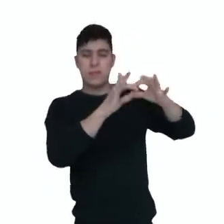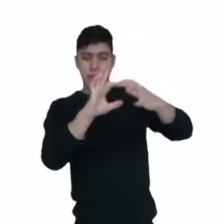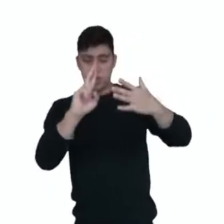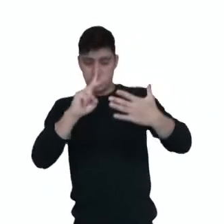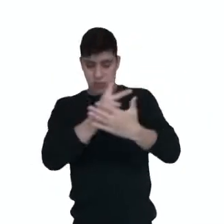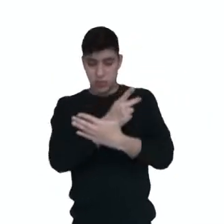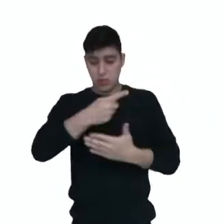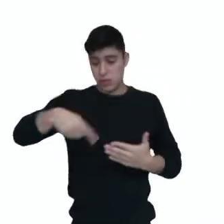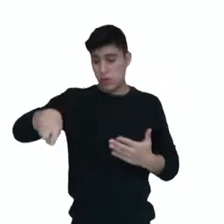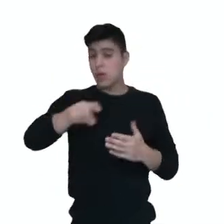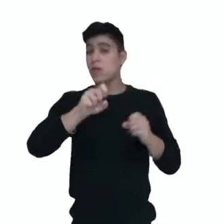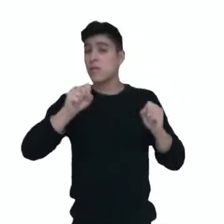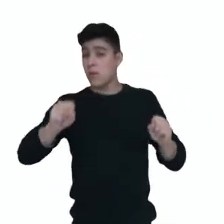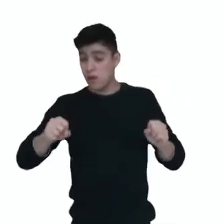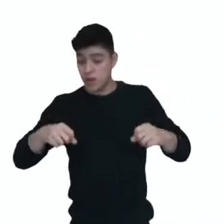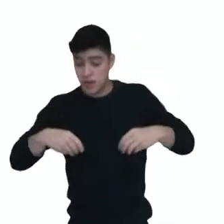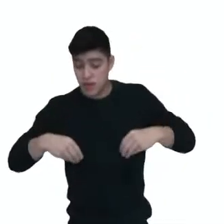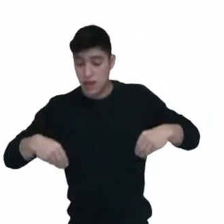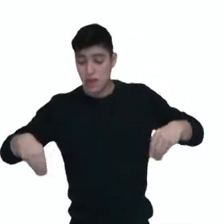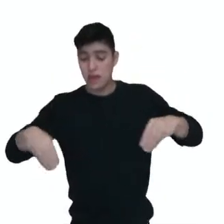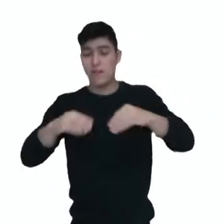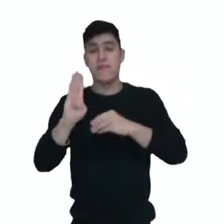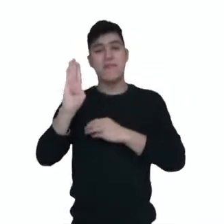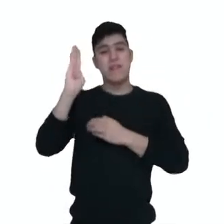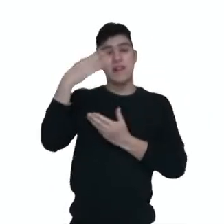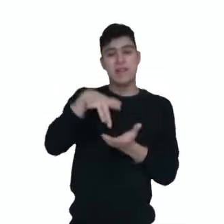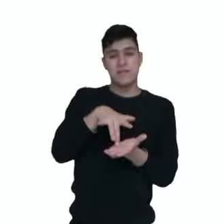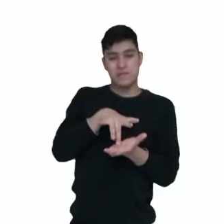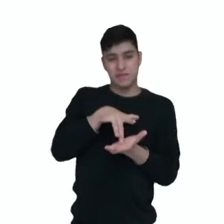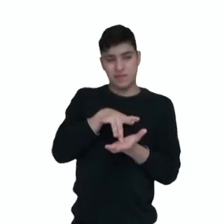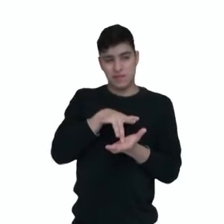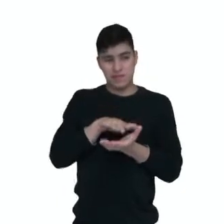em campo de grama sintética. Então,